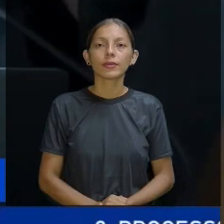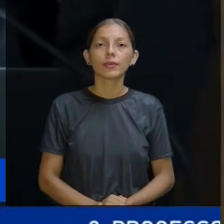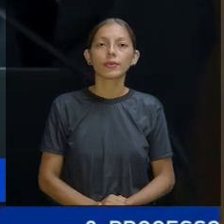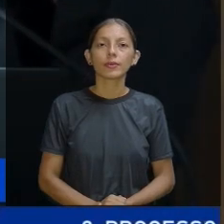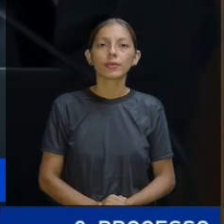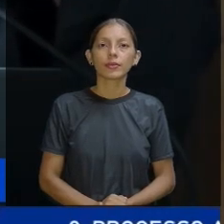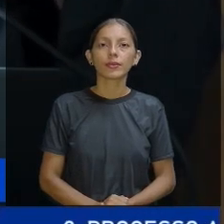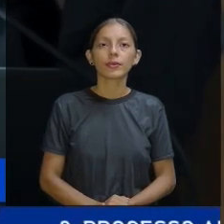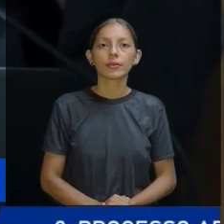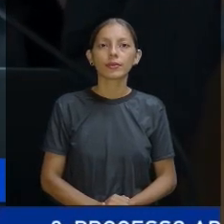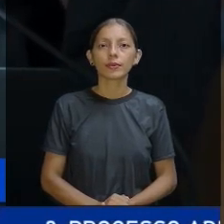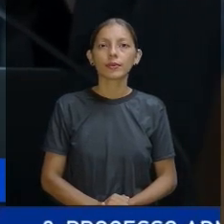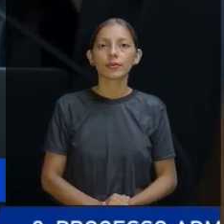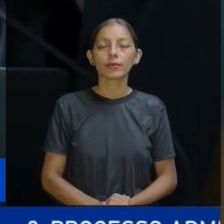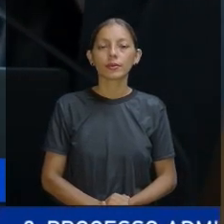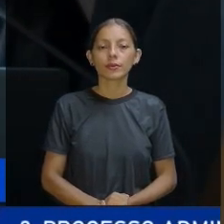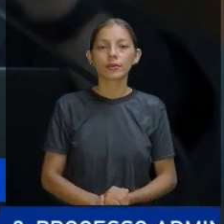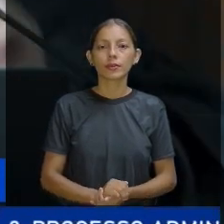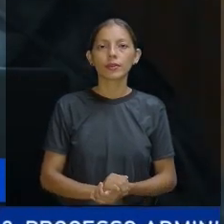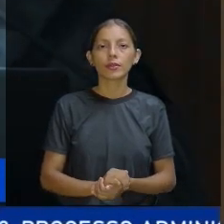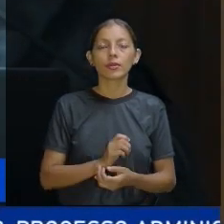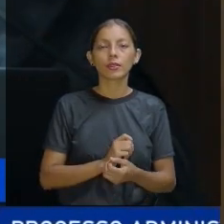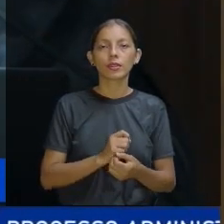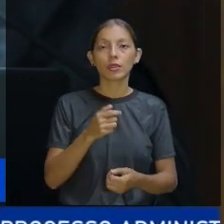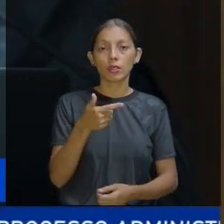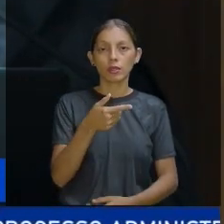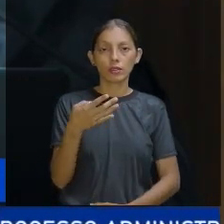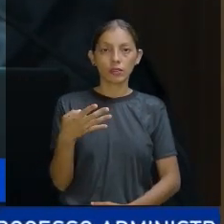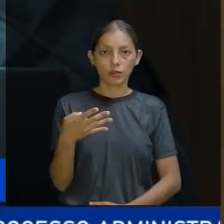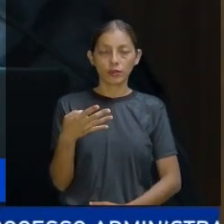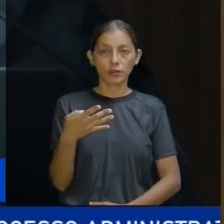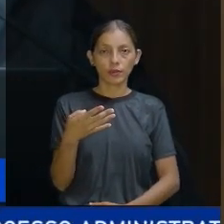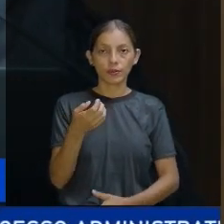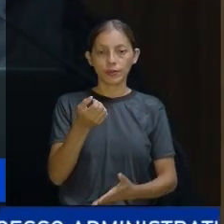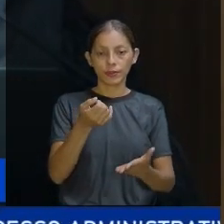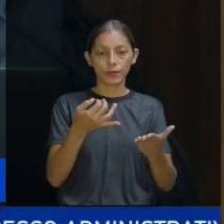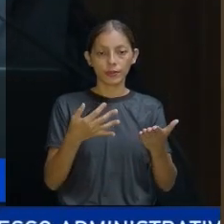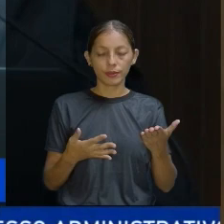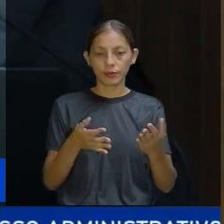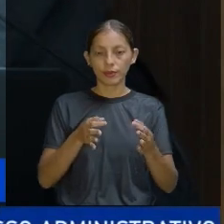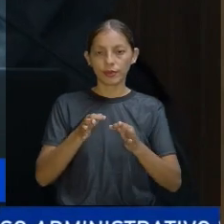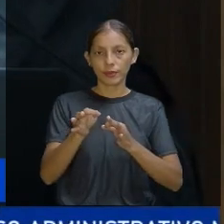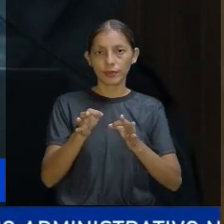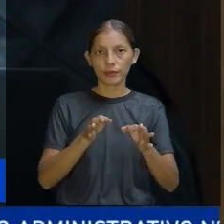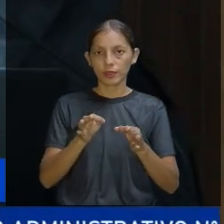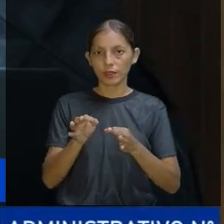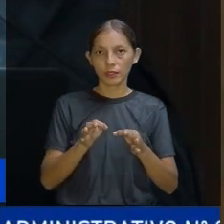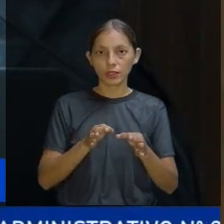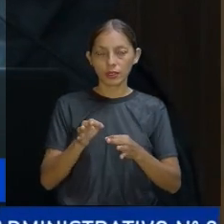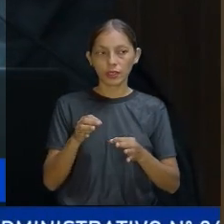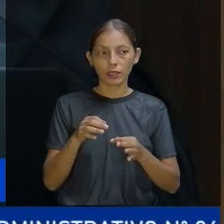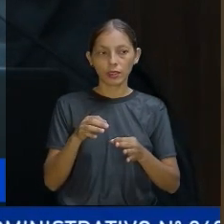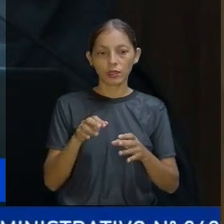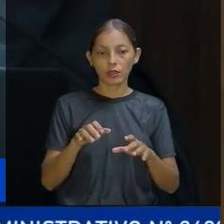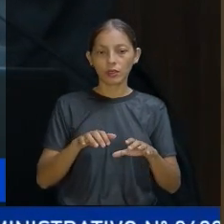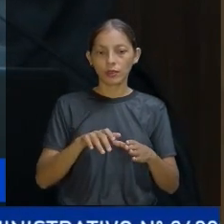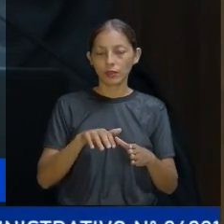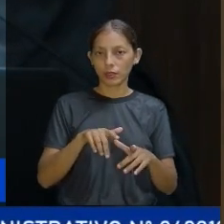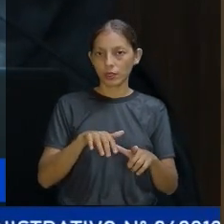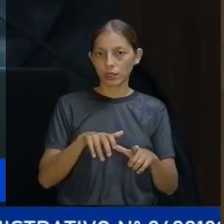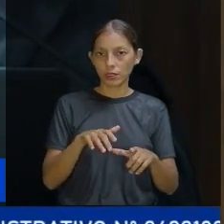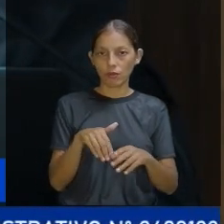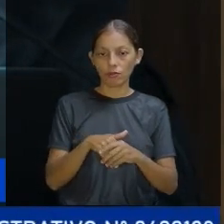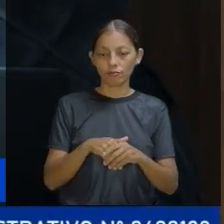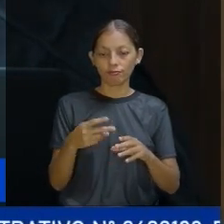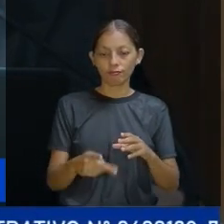É o processo 27 de 2024. Foco no desembargador João Lages, presidente do TRE Amapá. Na barra inferior da